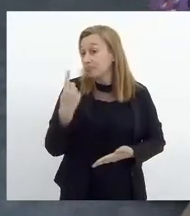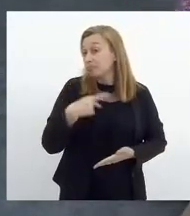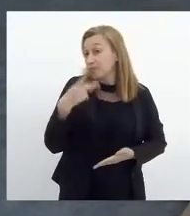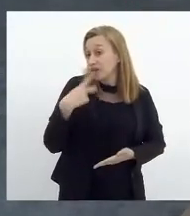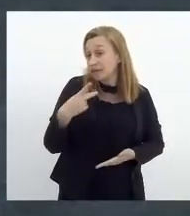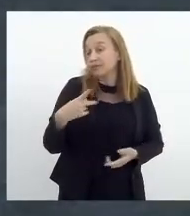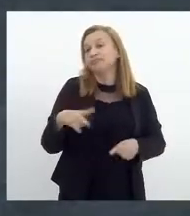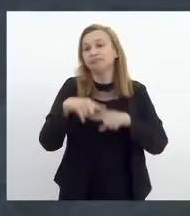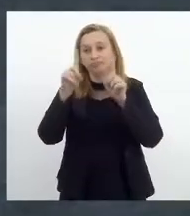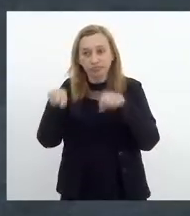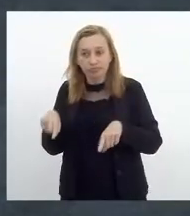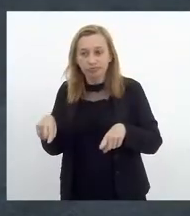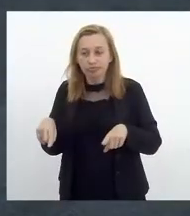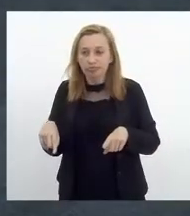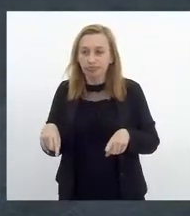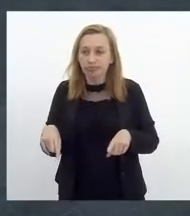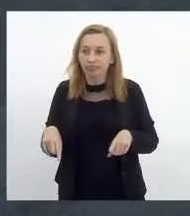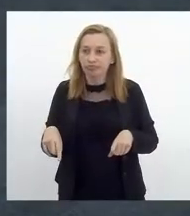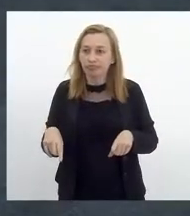de servidores,